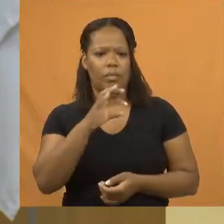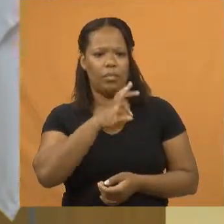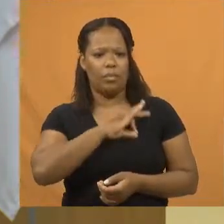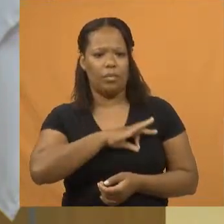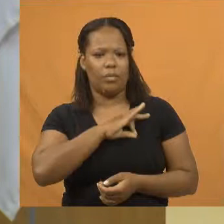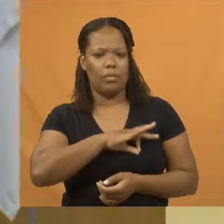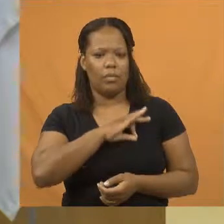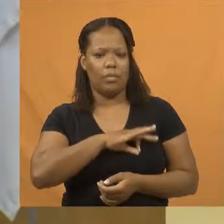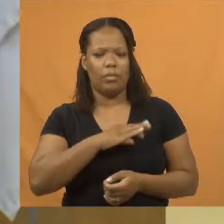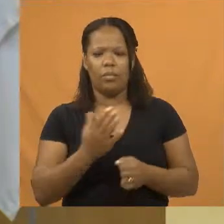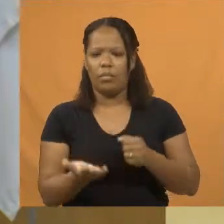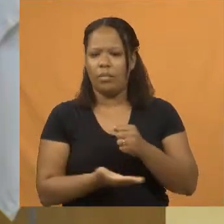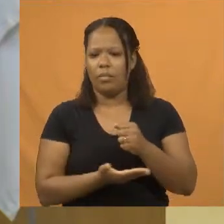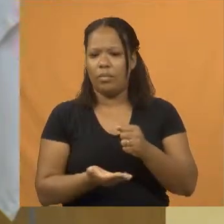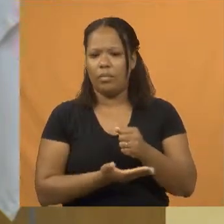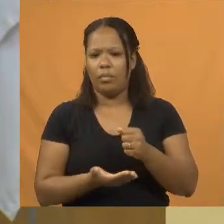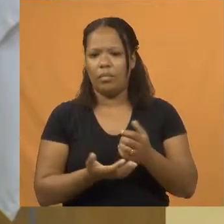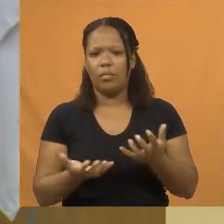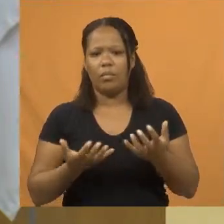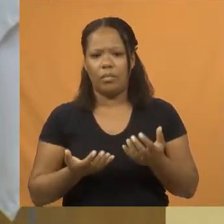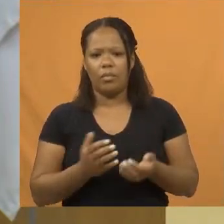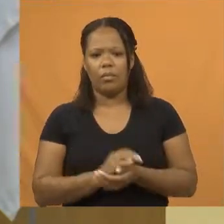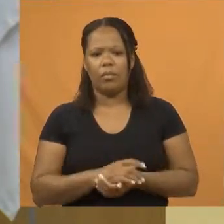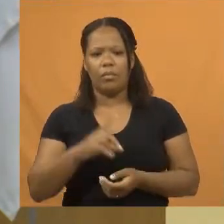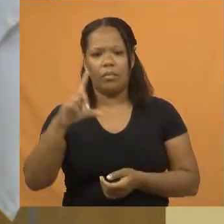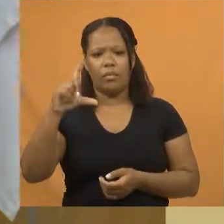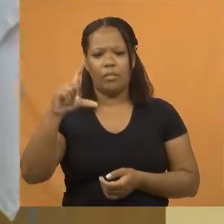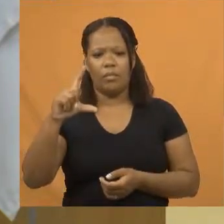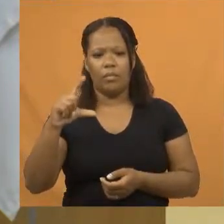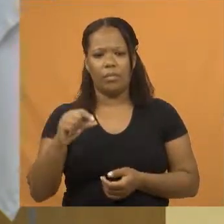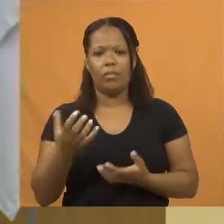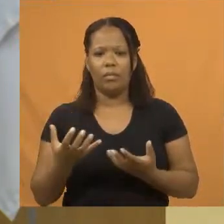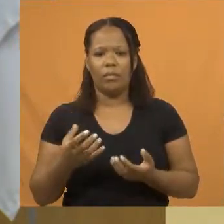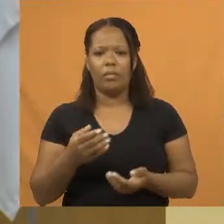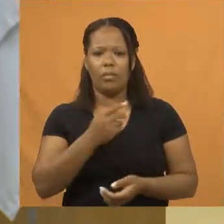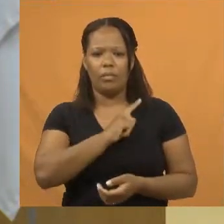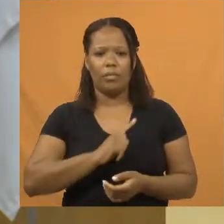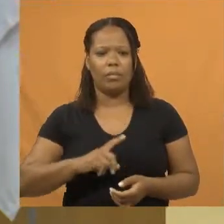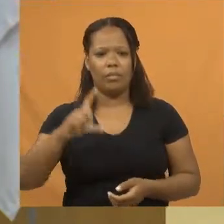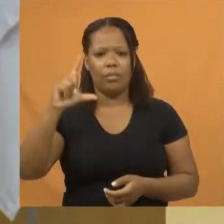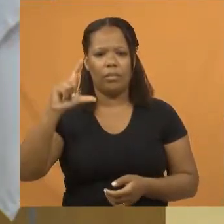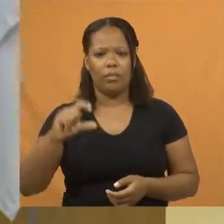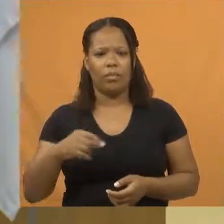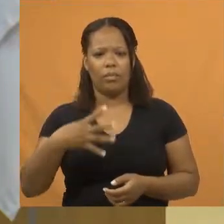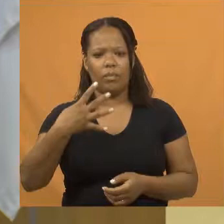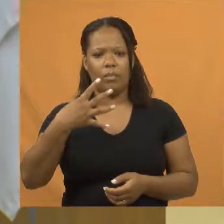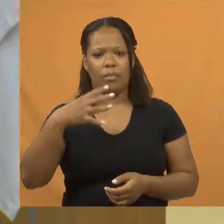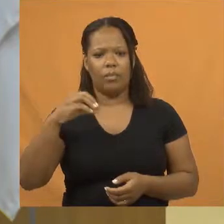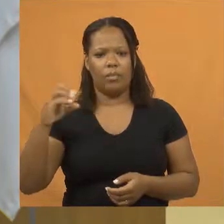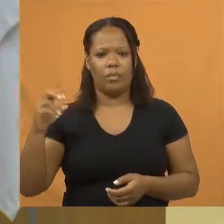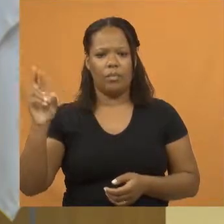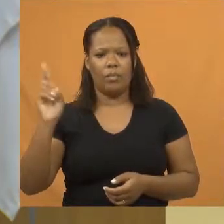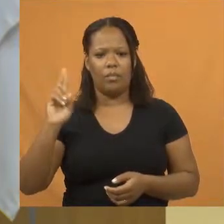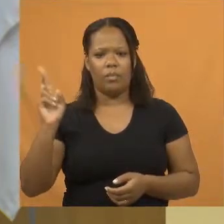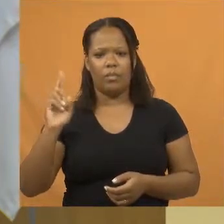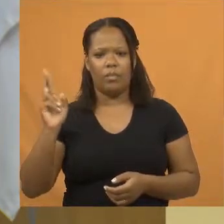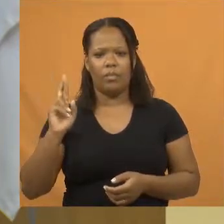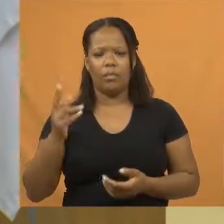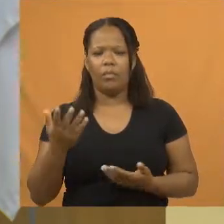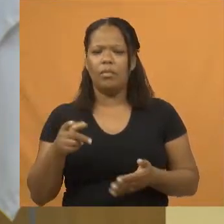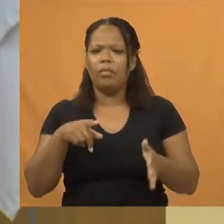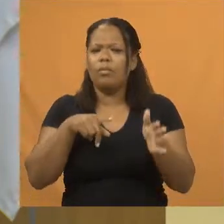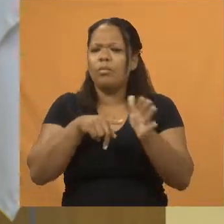salário mínimo. E eles querem reduzir, o governo atual quer reduzir para R$400. Eu